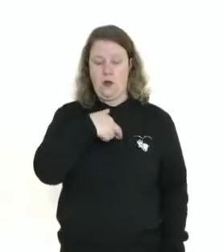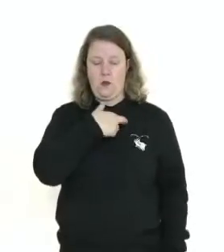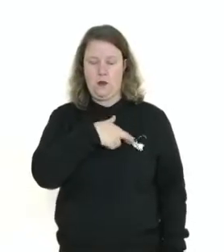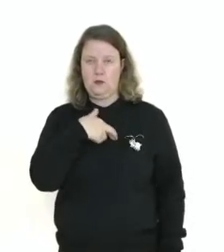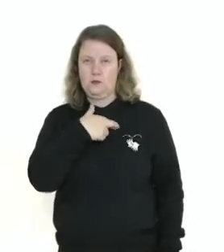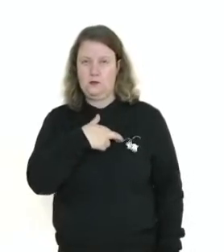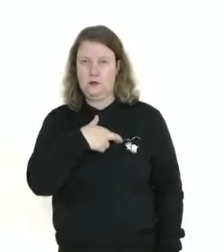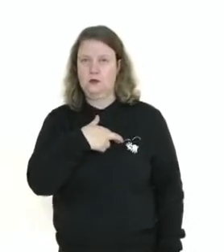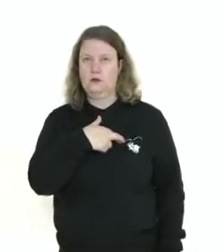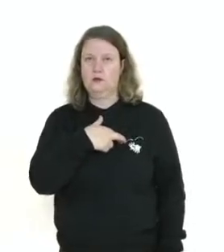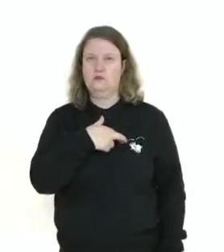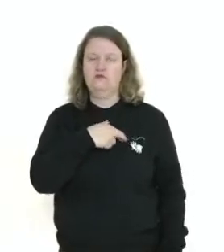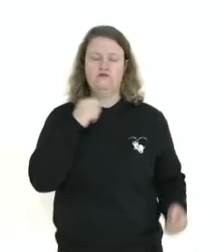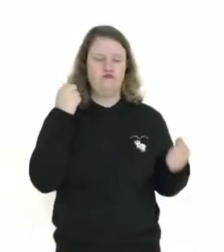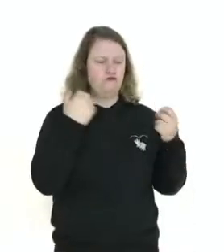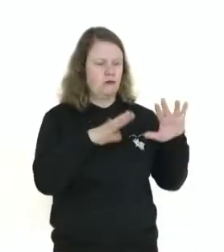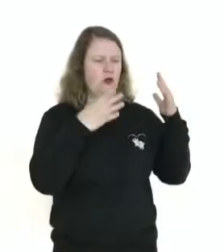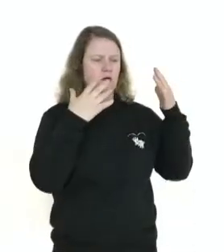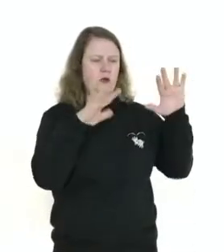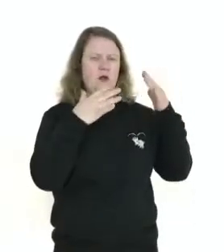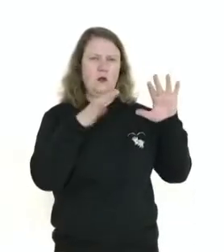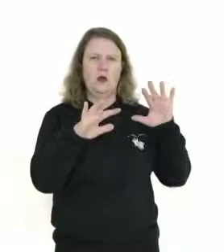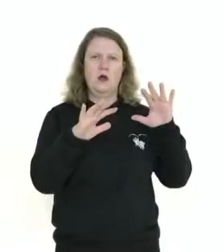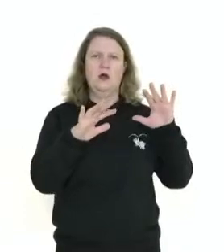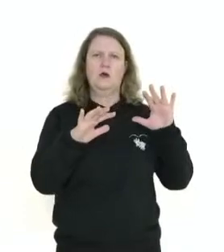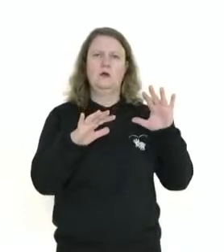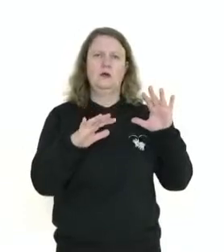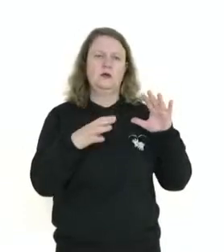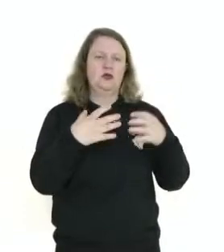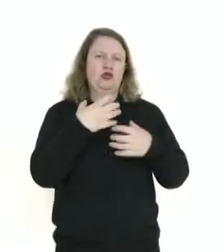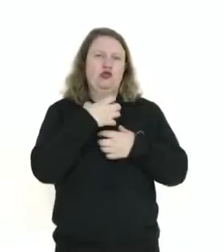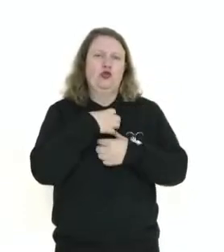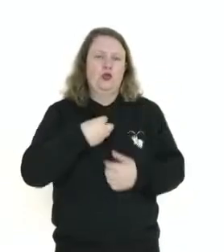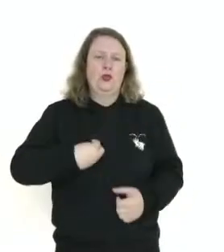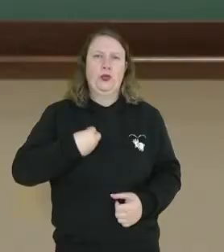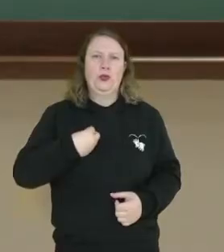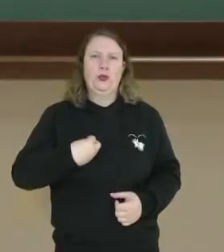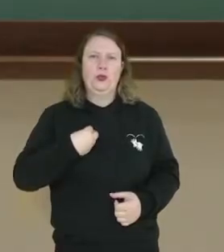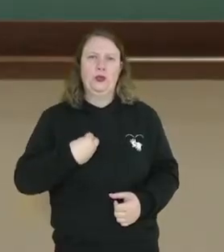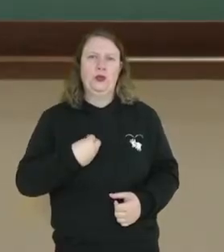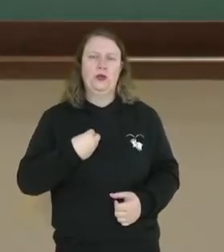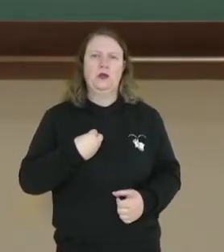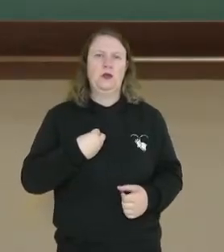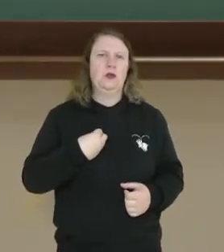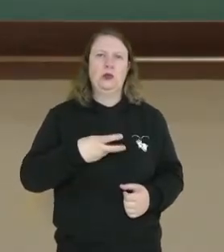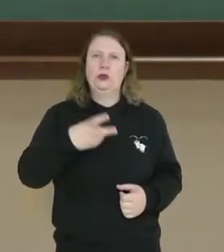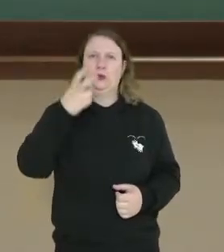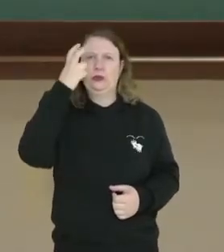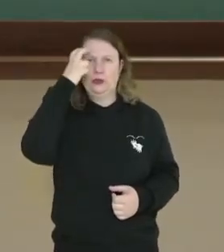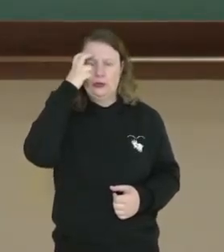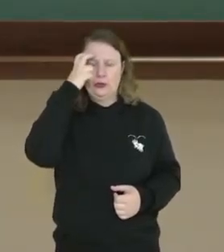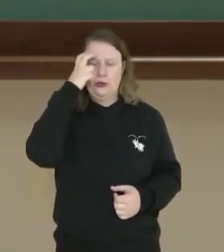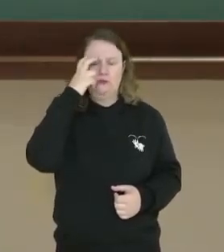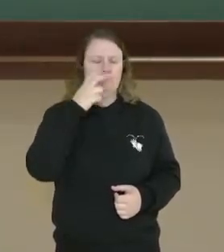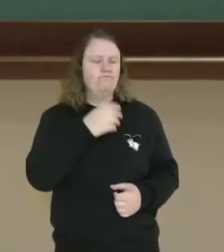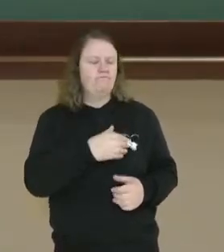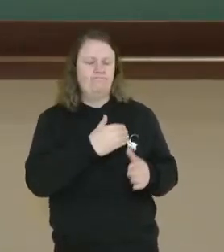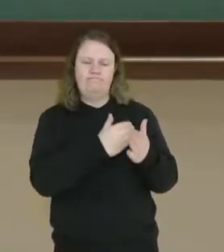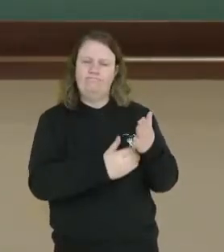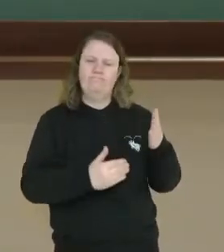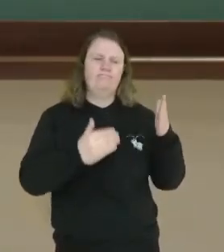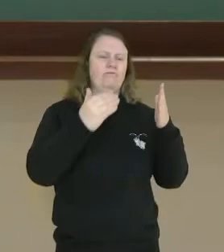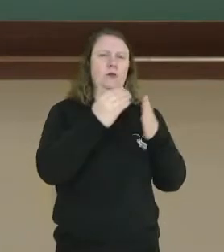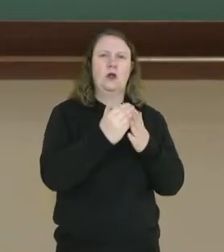movimento então que exaltava toda a sua natureza exuberante do indígena, colocando eles como heróis, né?